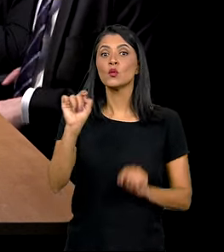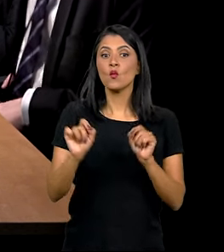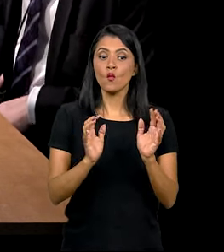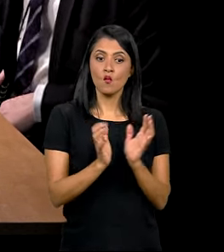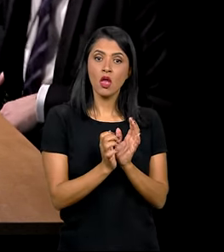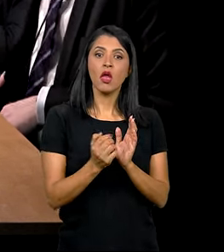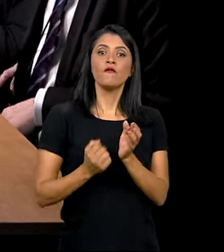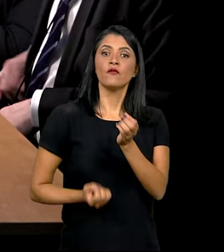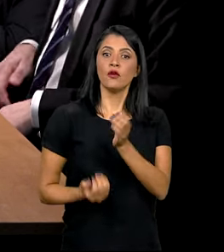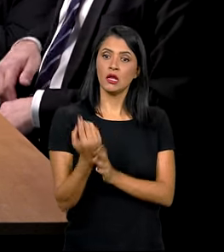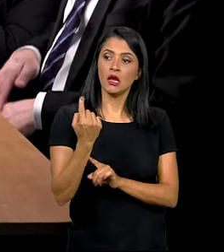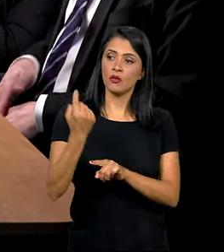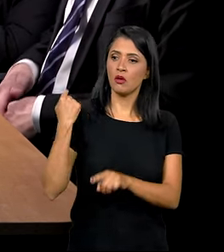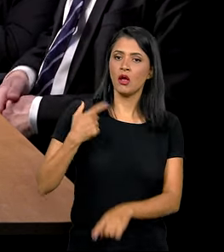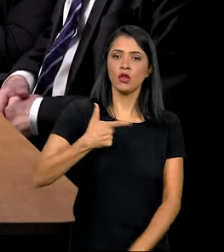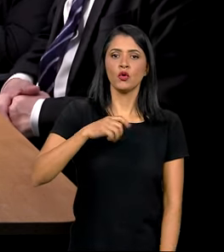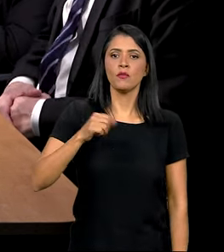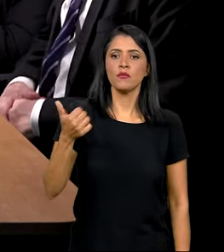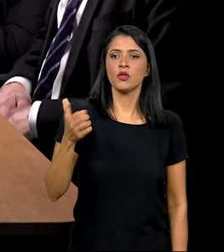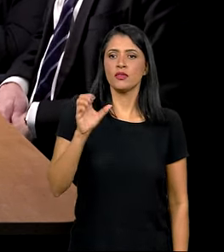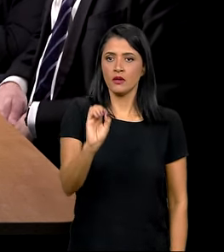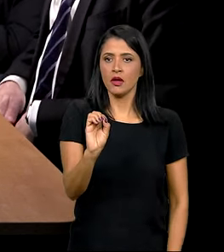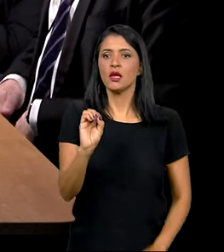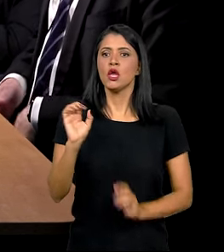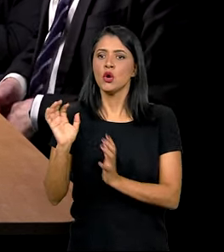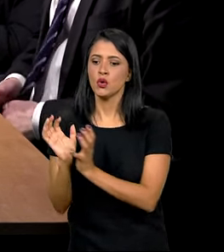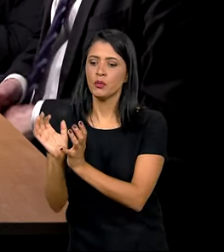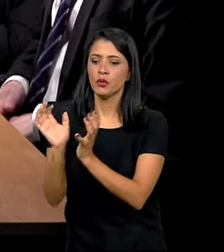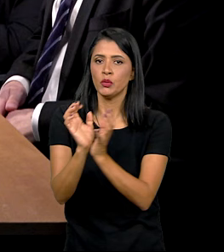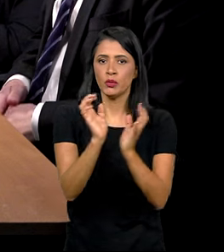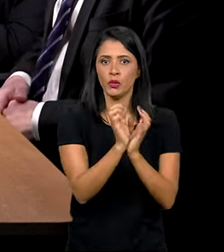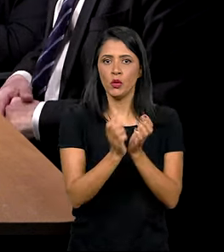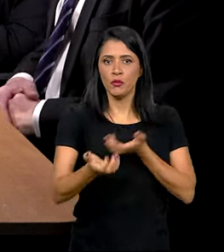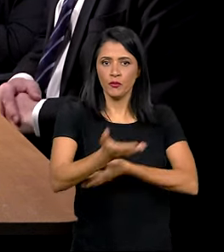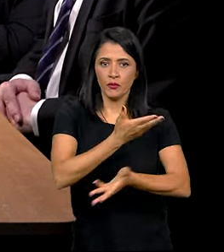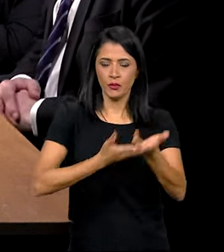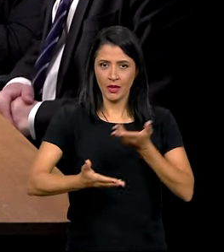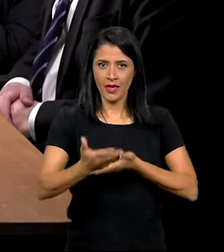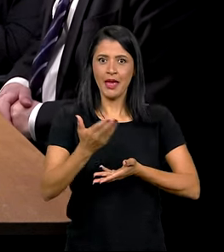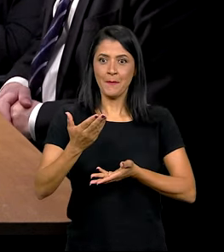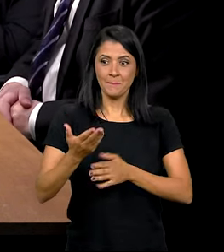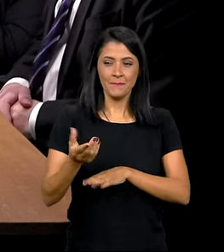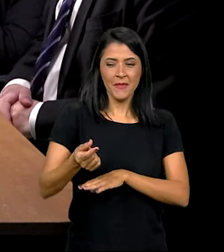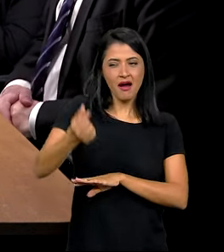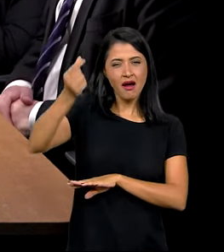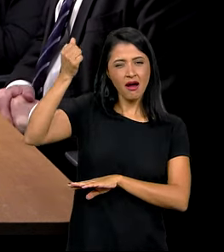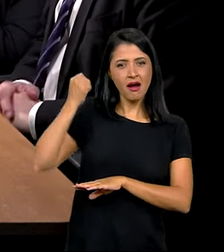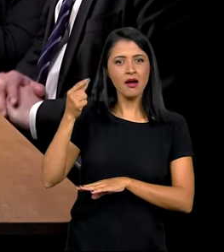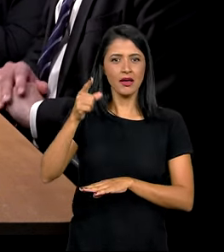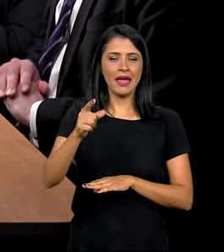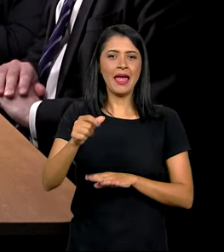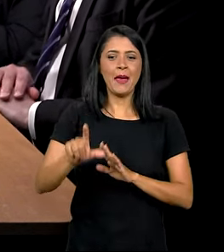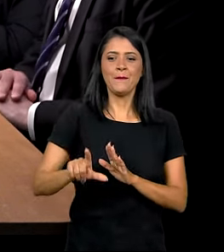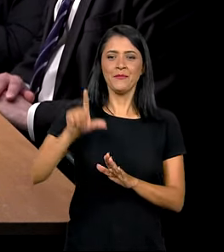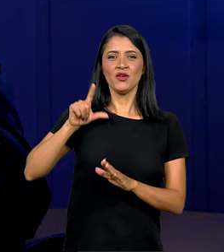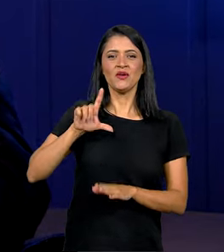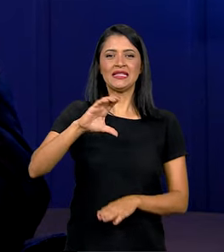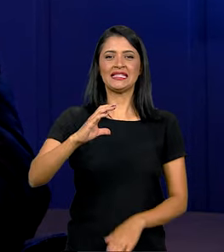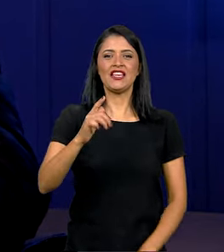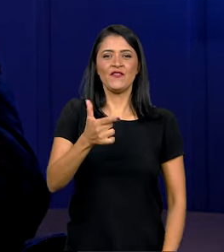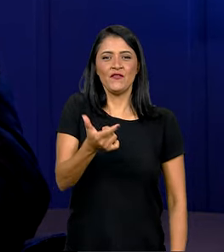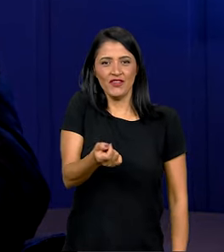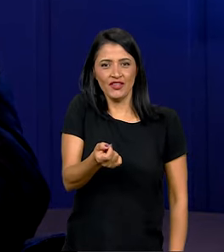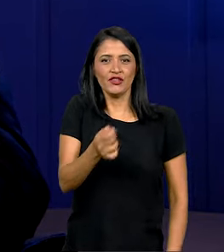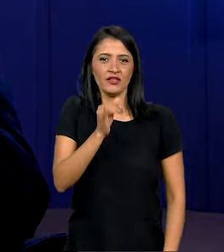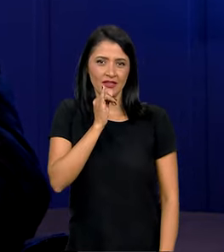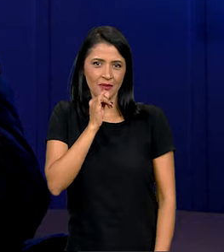grupo ele existe desde 2010 então um dos grupos de engajamento oficiais do G20 mais antigos ele antecede o C20 por